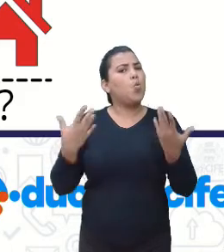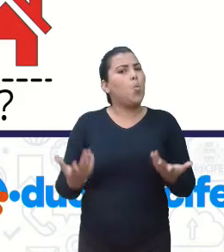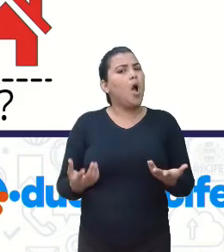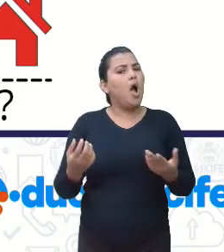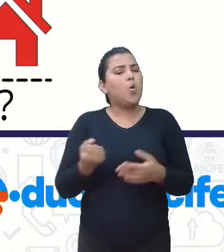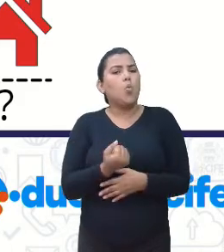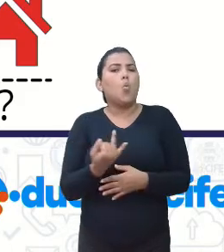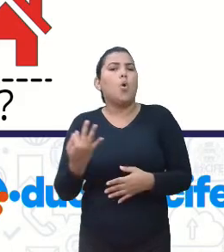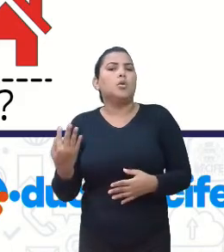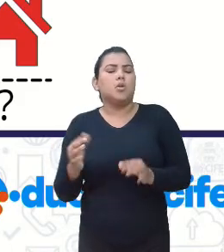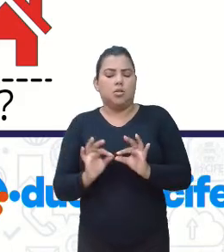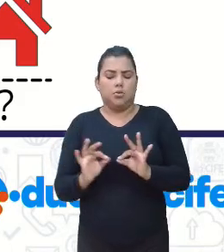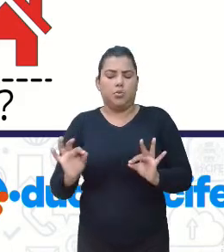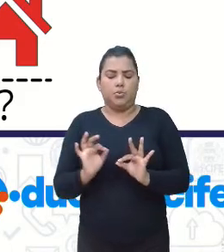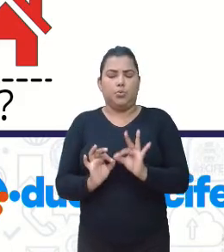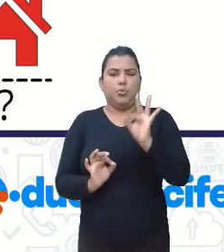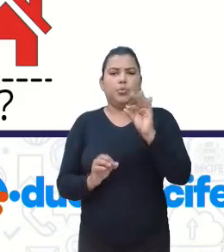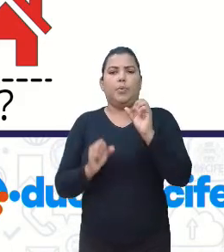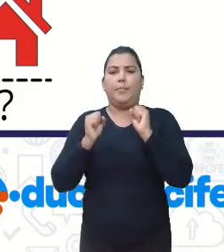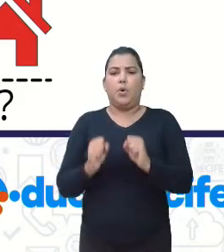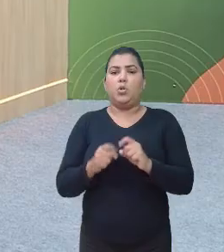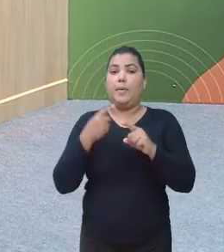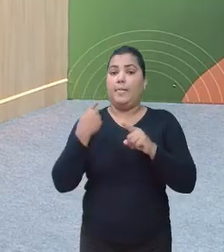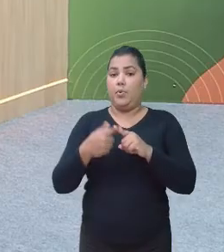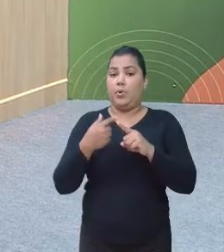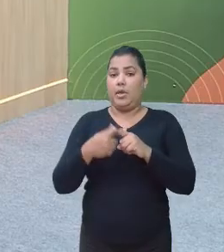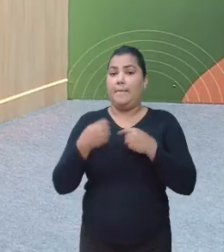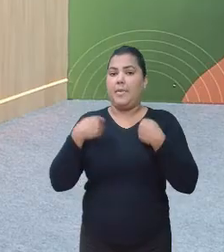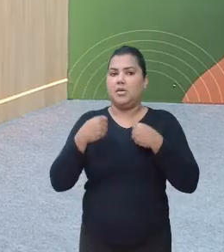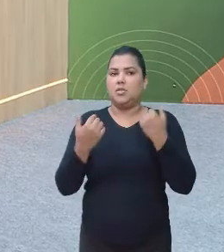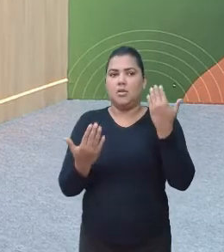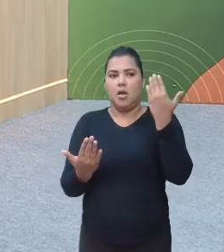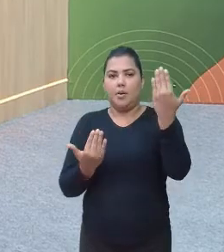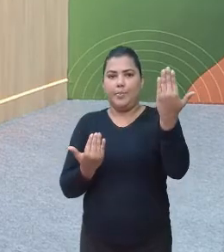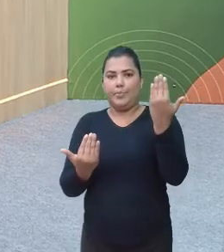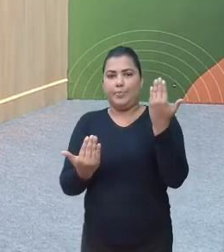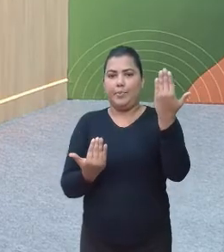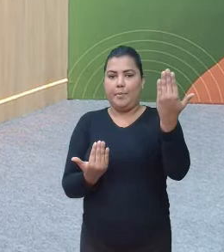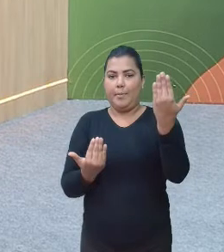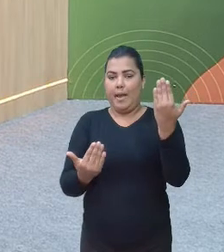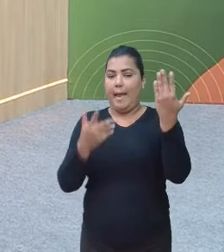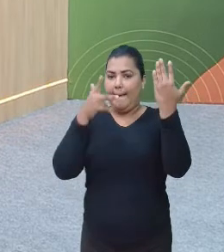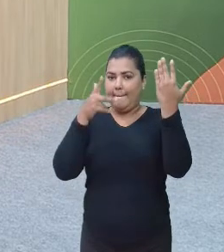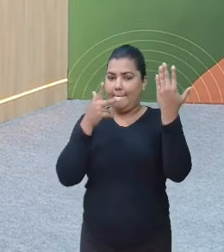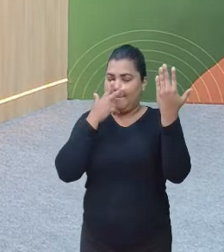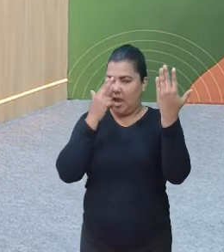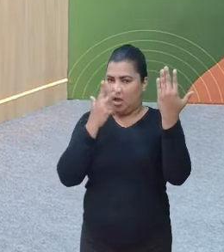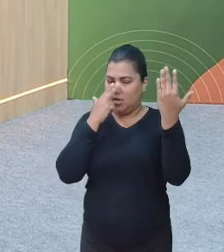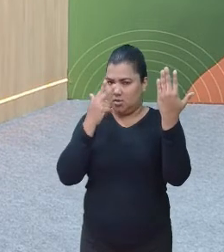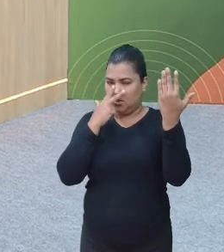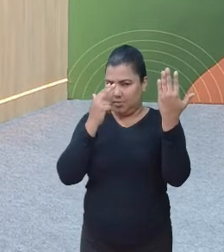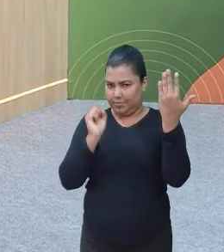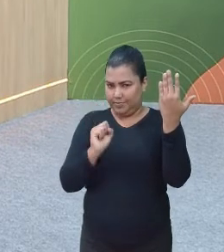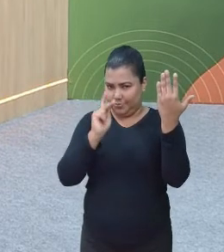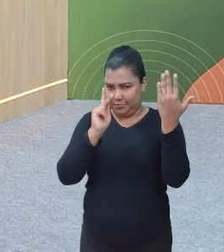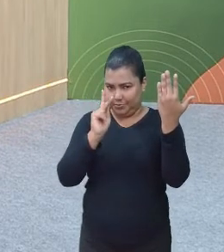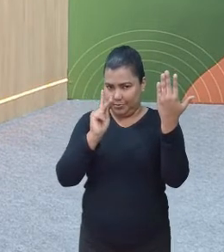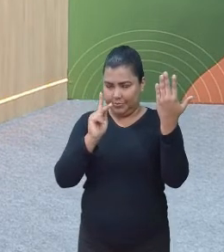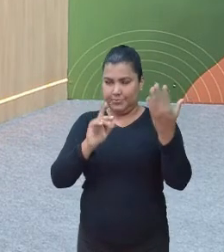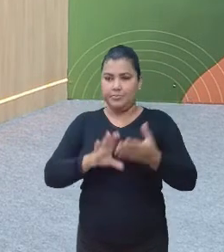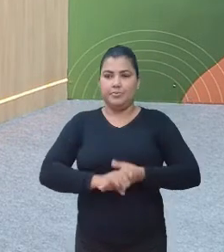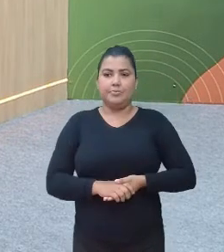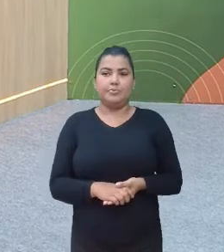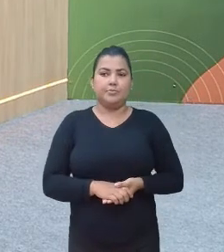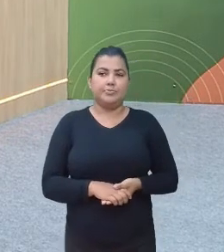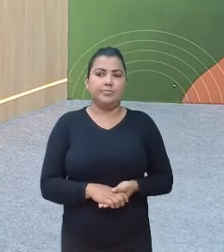desenho para que ele tenha preservado as proporções, as dimensões, desculpe, da figura